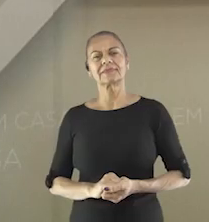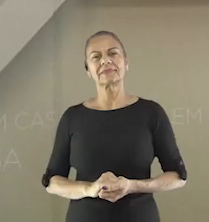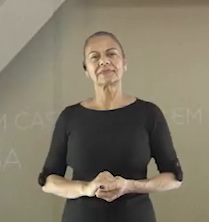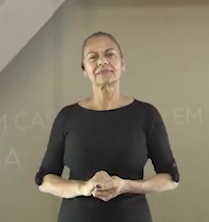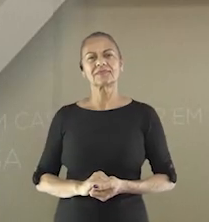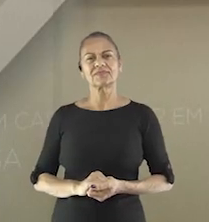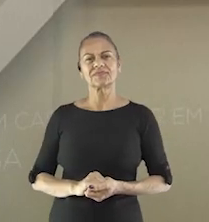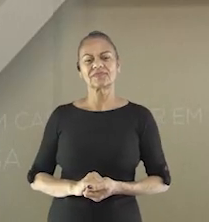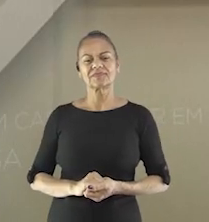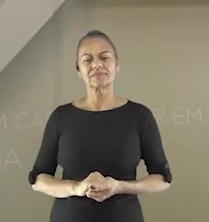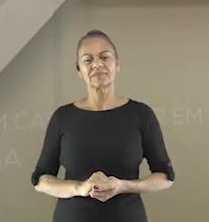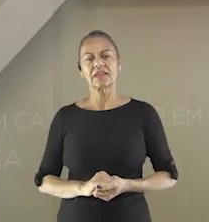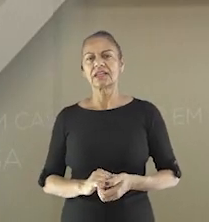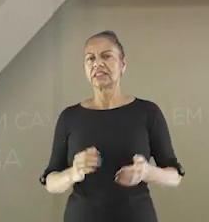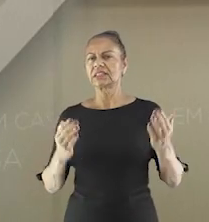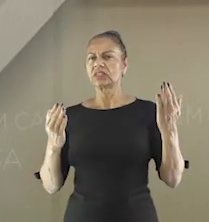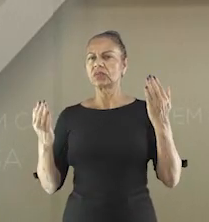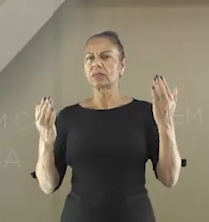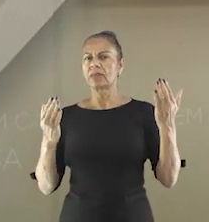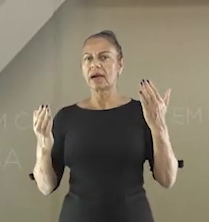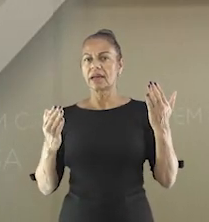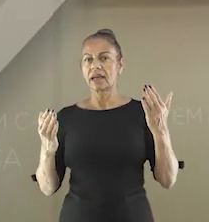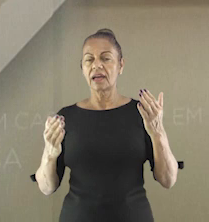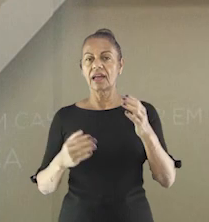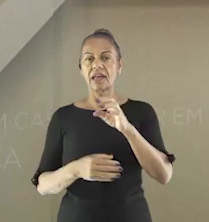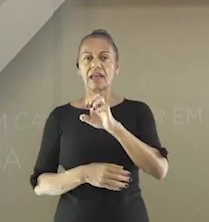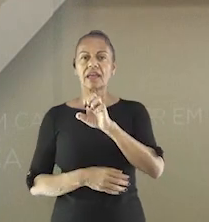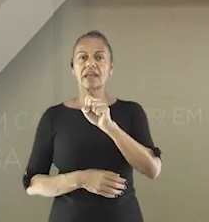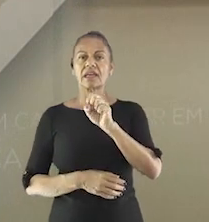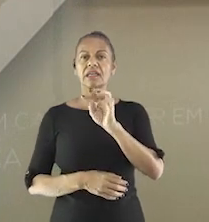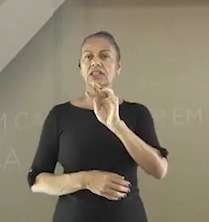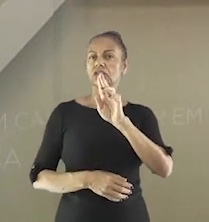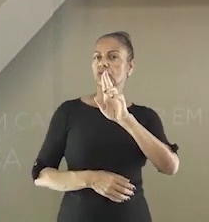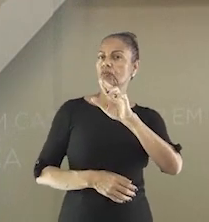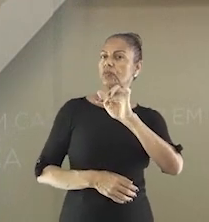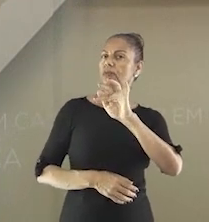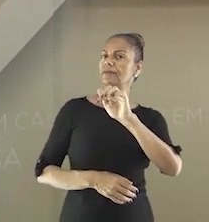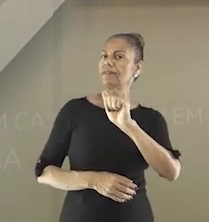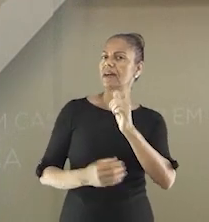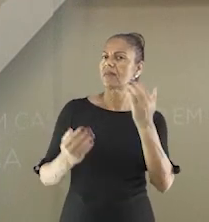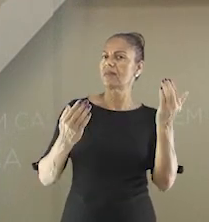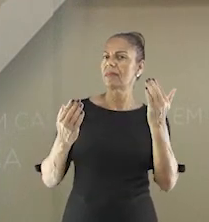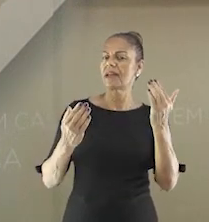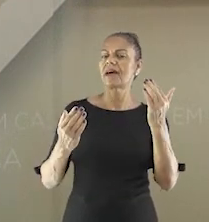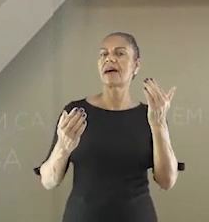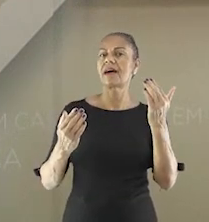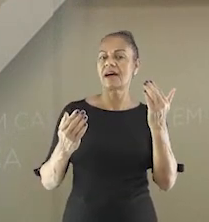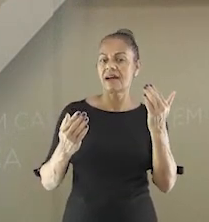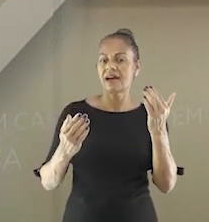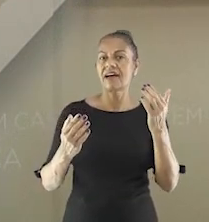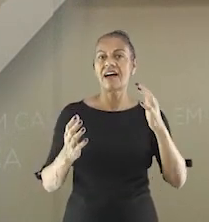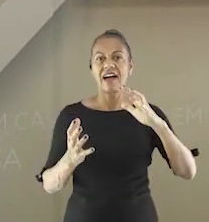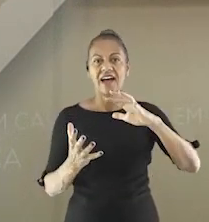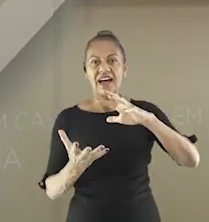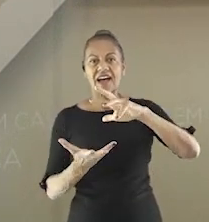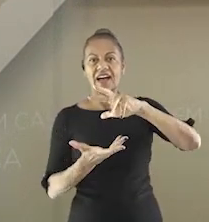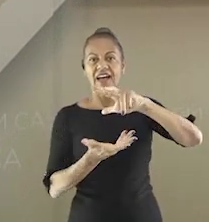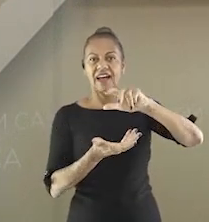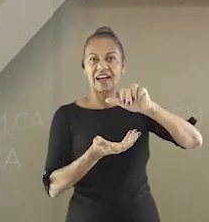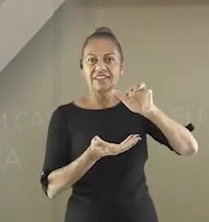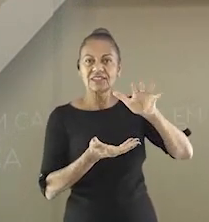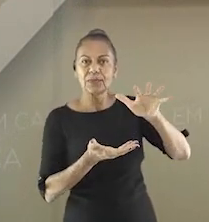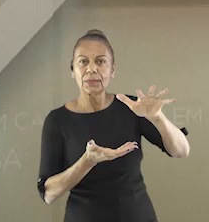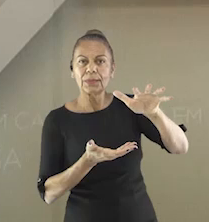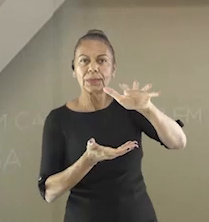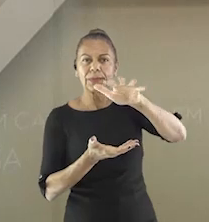Bem, se tivéssemos que comparar uma estufa com algo, seria com a nossa atmosfera. Vocês estão vendo essa camada aqui em volta do planeta? Pois é. A